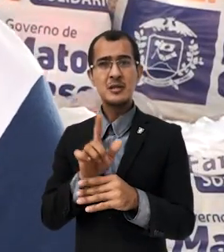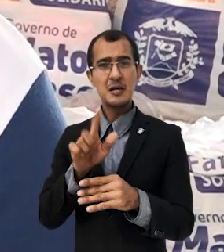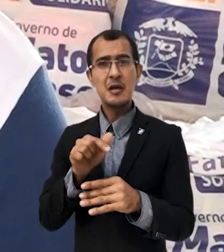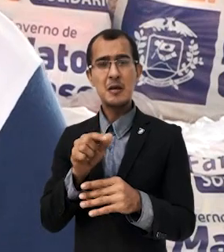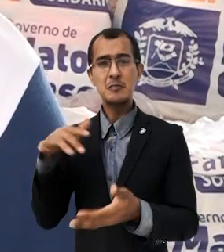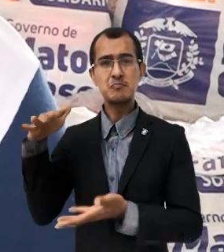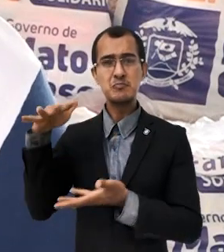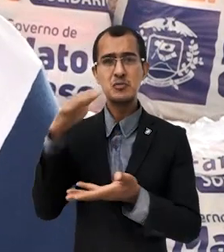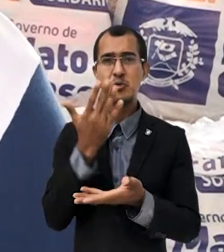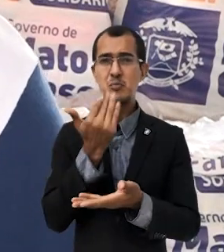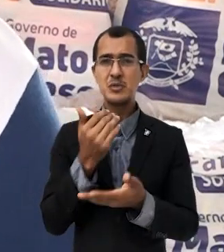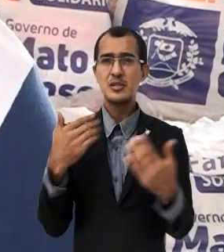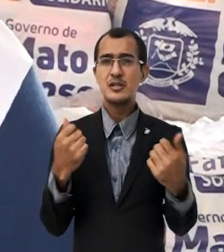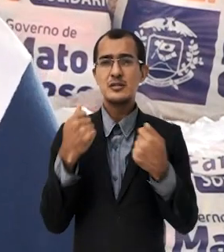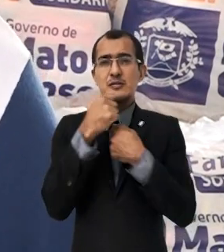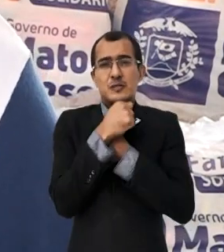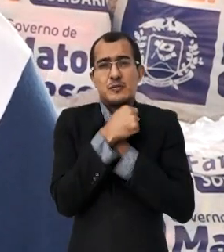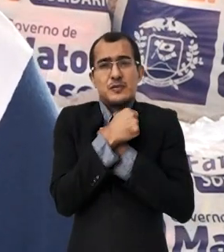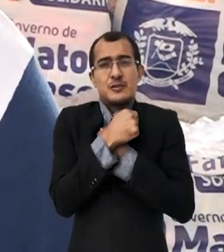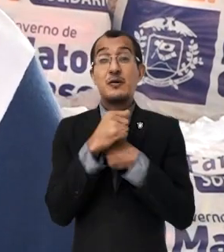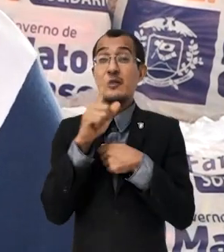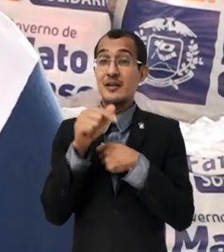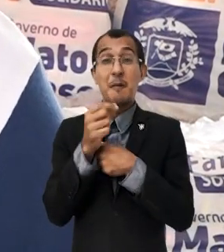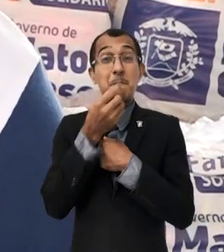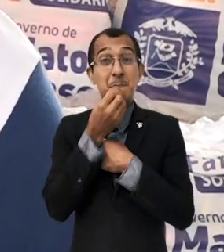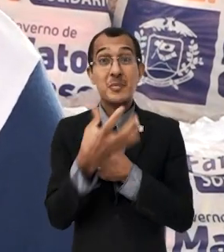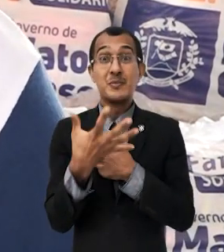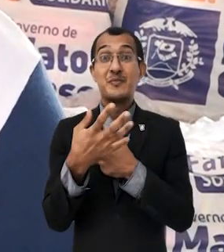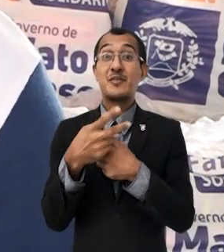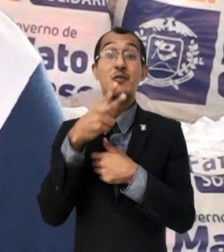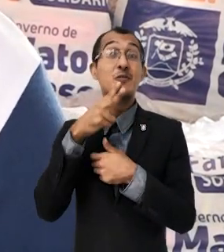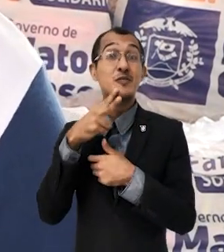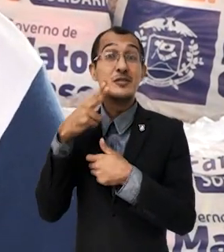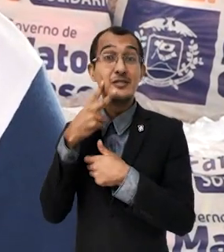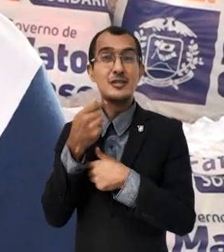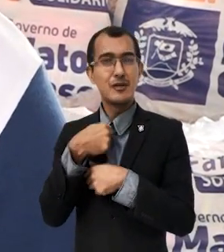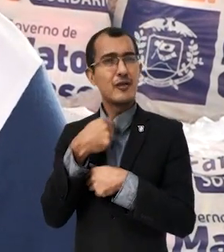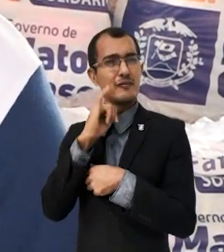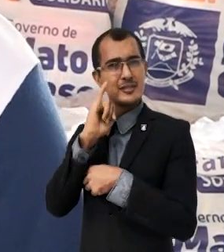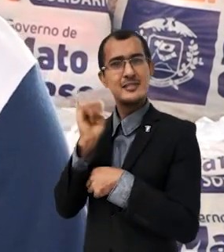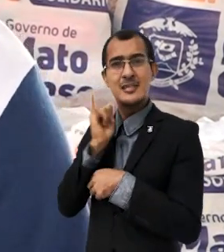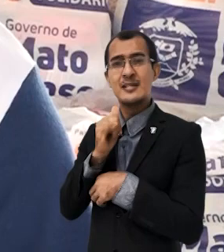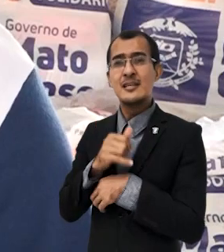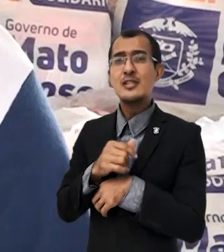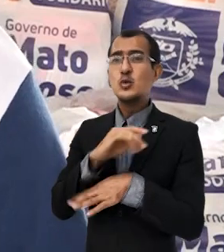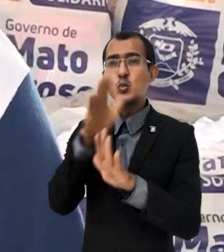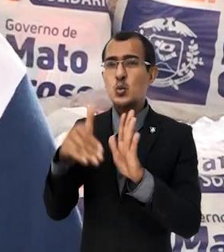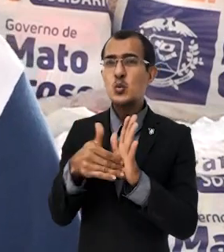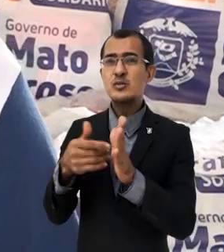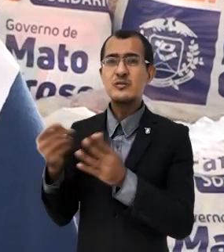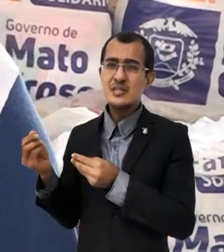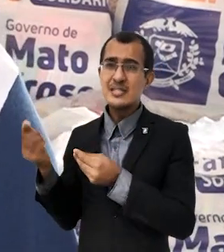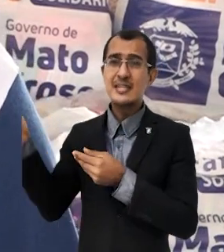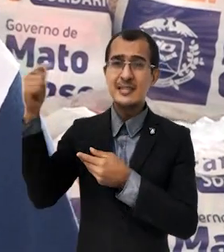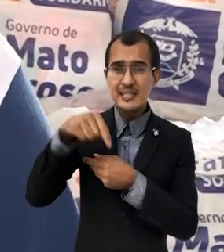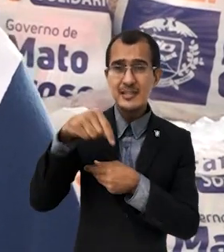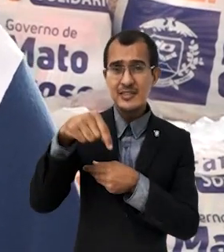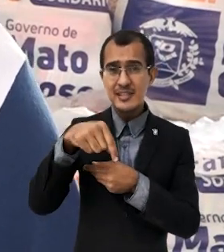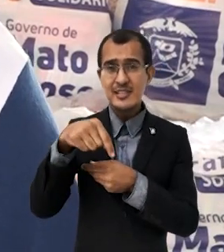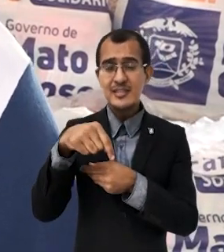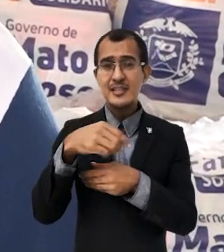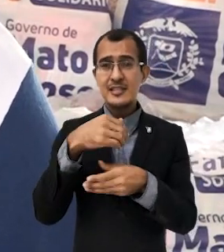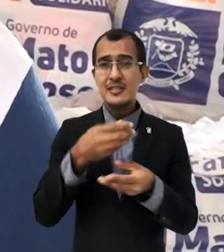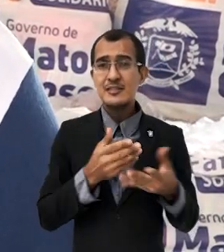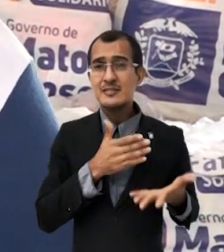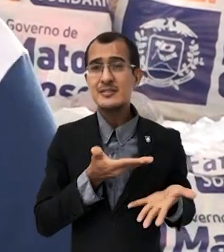cobertores são bem-vindos, como eu falei para a Virgínia. Falei, olha, Virgínia, tudo isso que vocês mandam para nós,